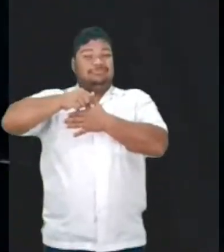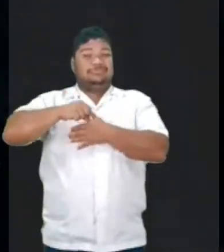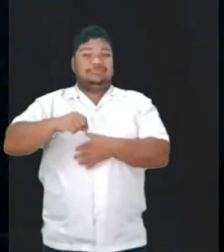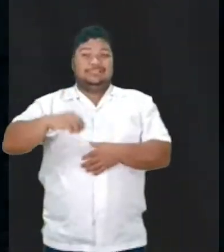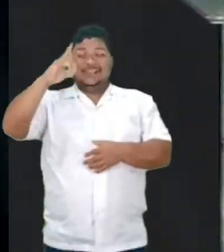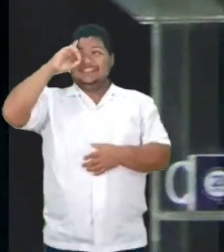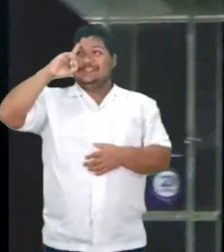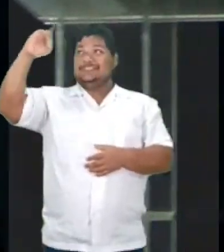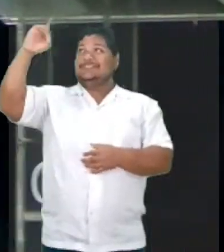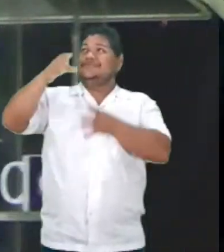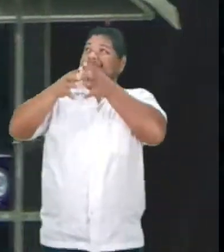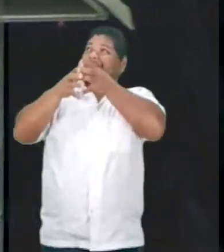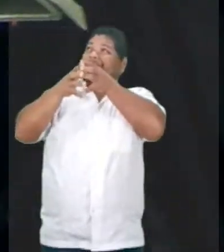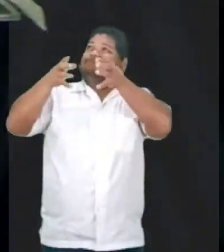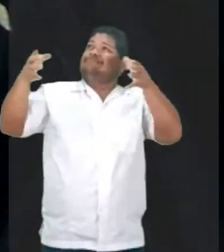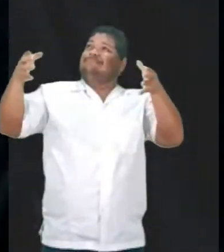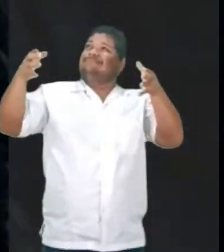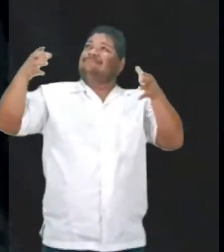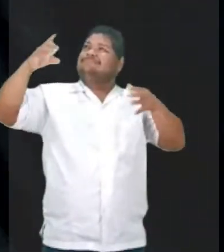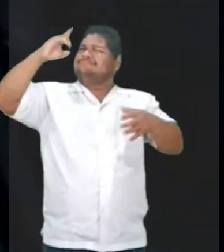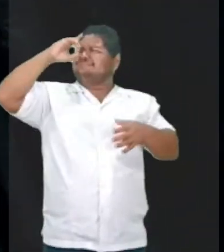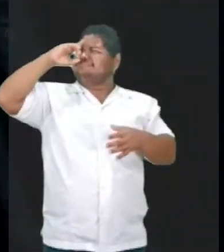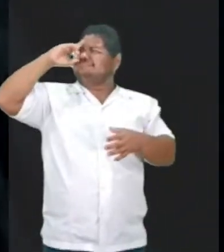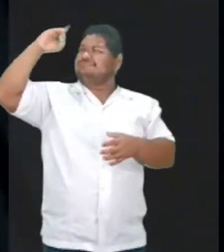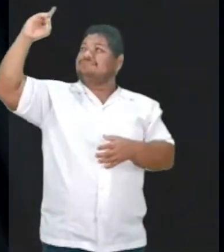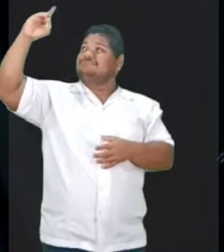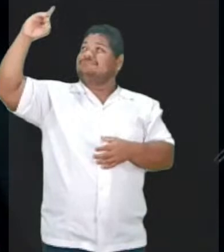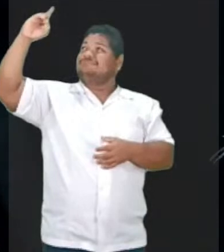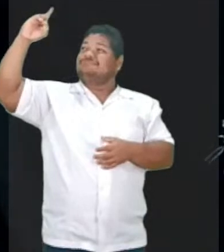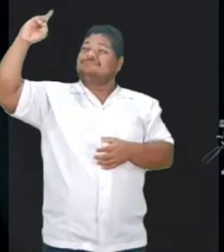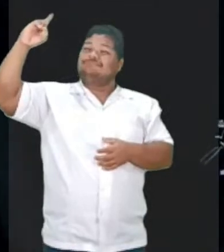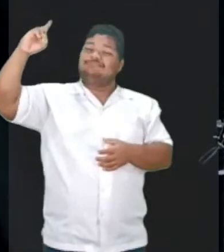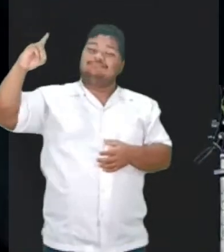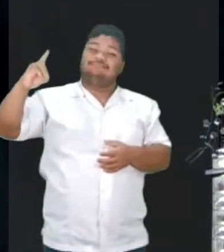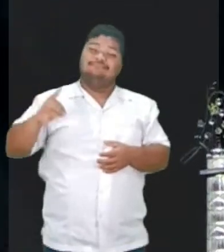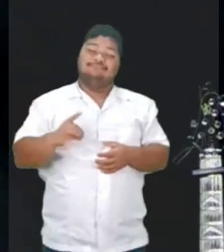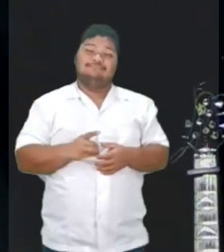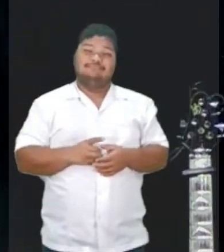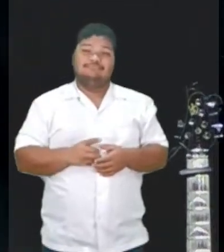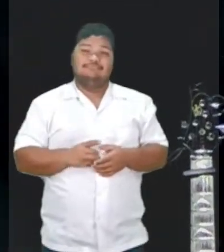da grandeza desse Deus,